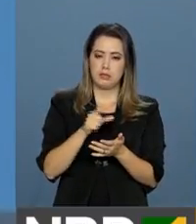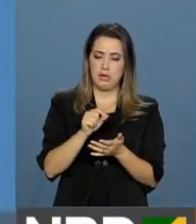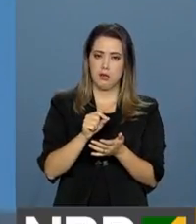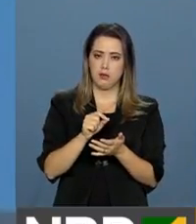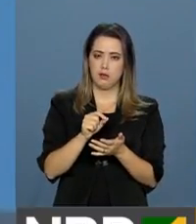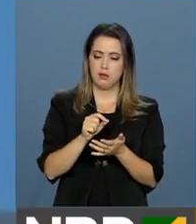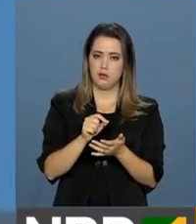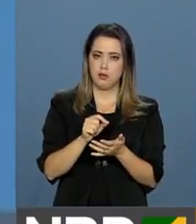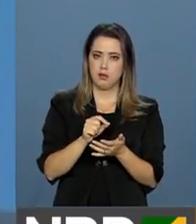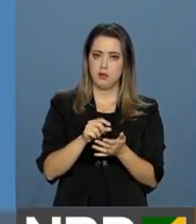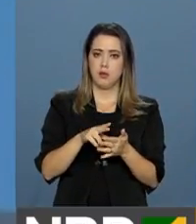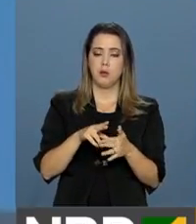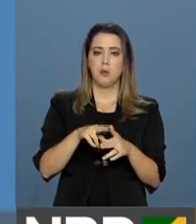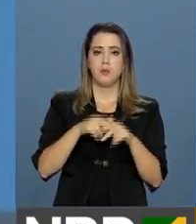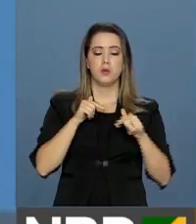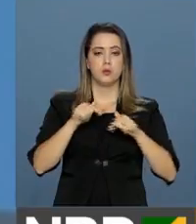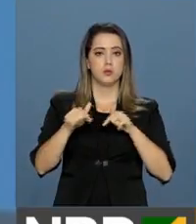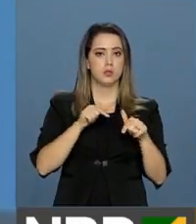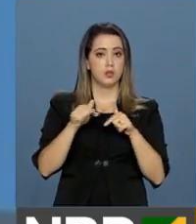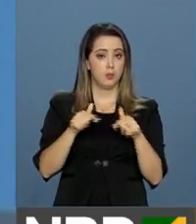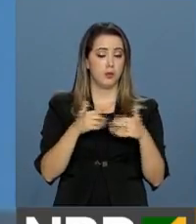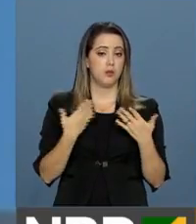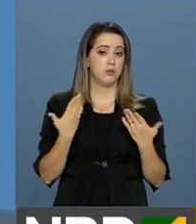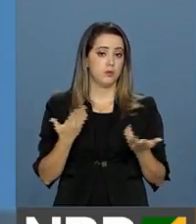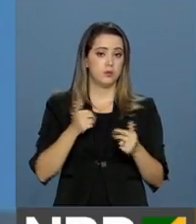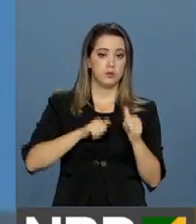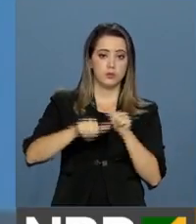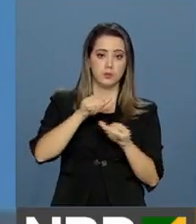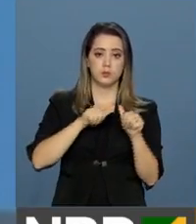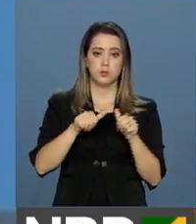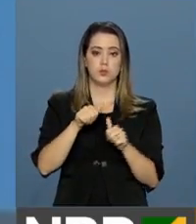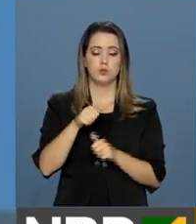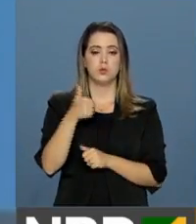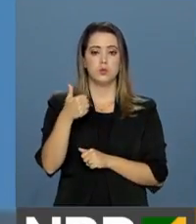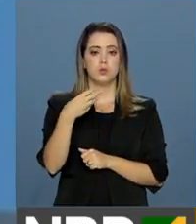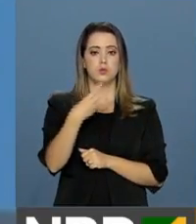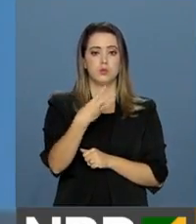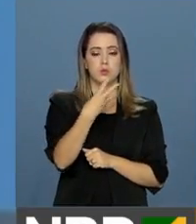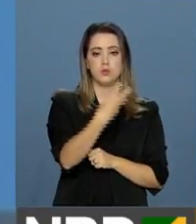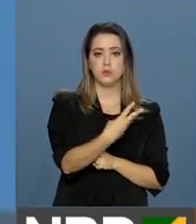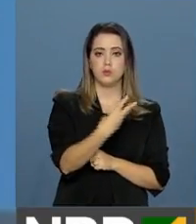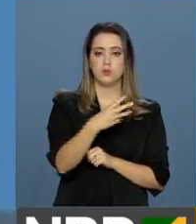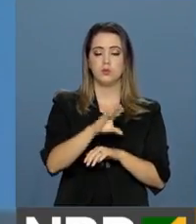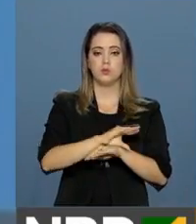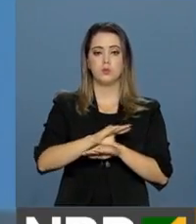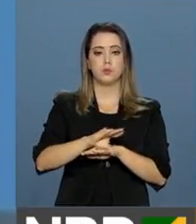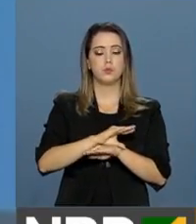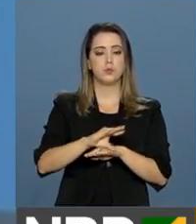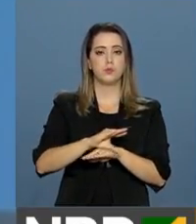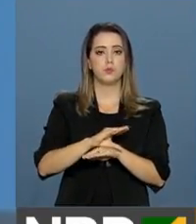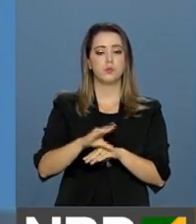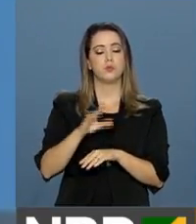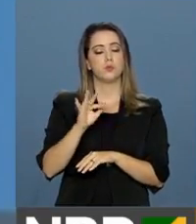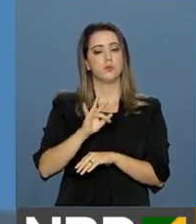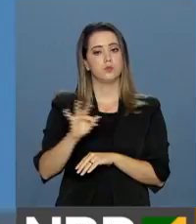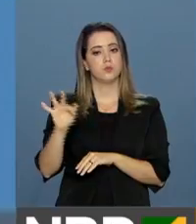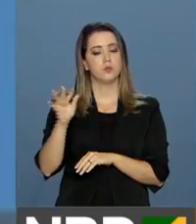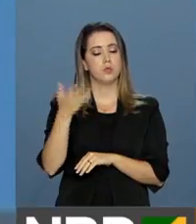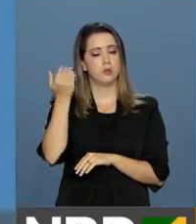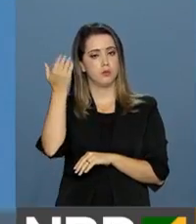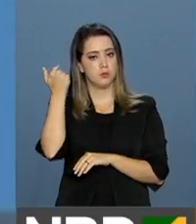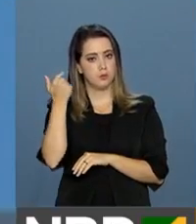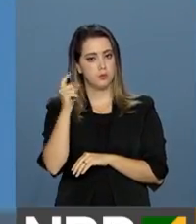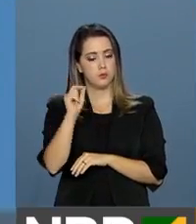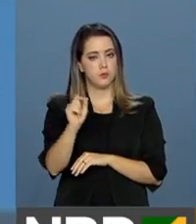profissão isso converteu se no artigo 133 da constituição federal e naquela